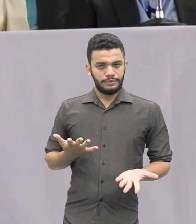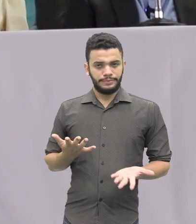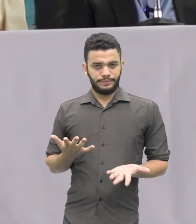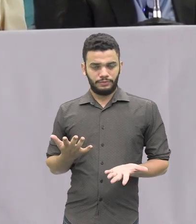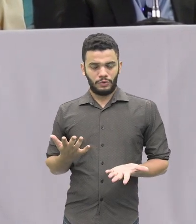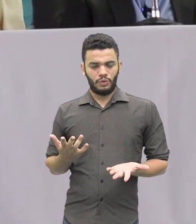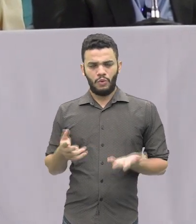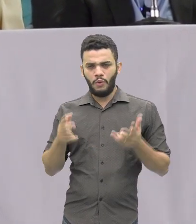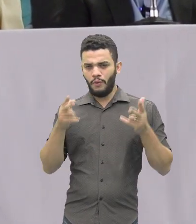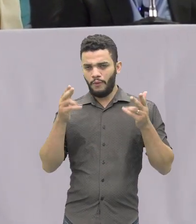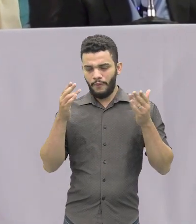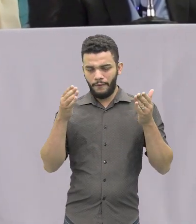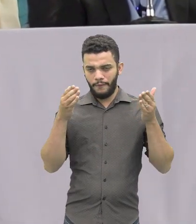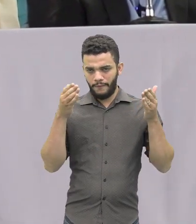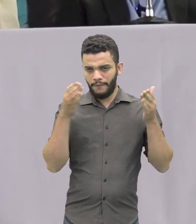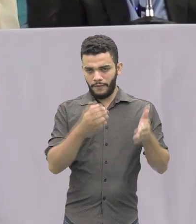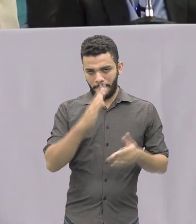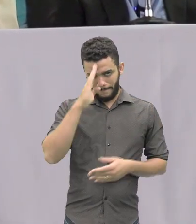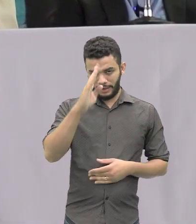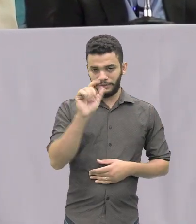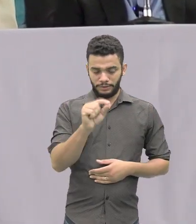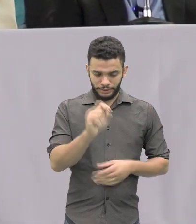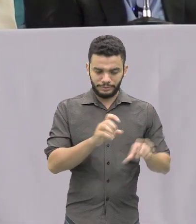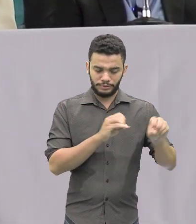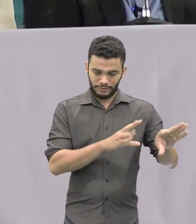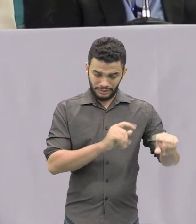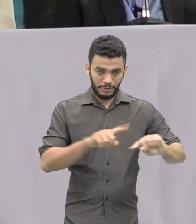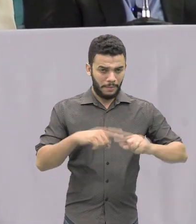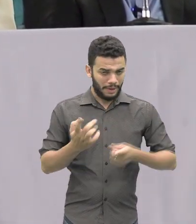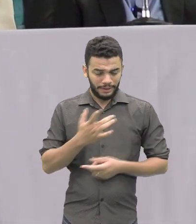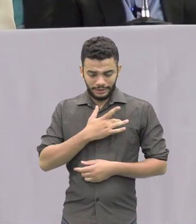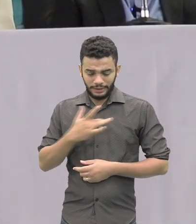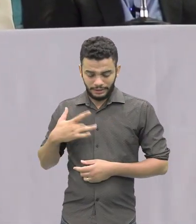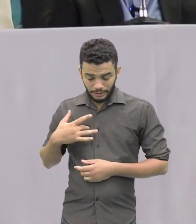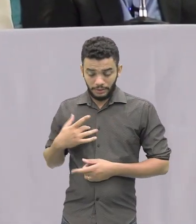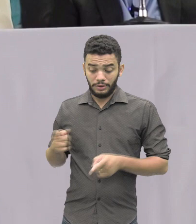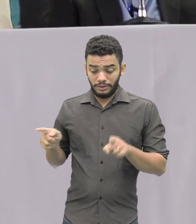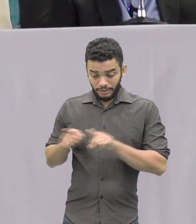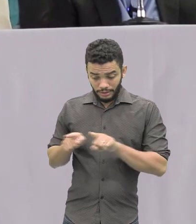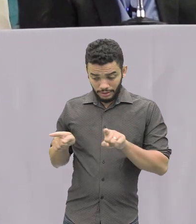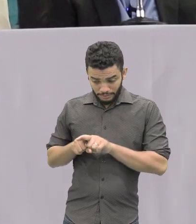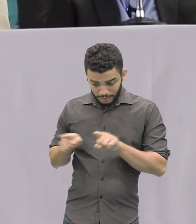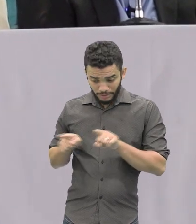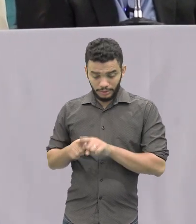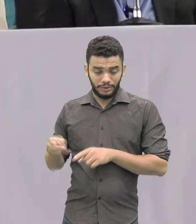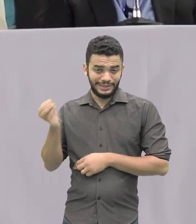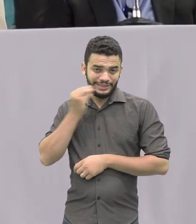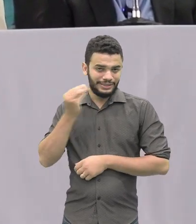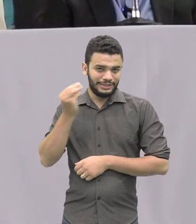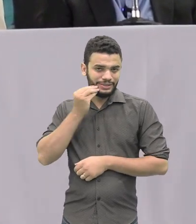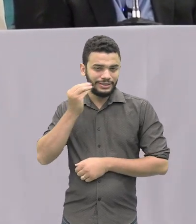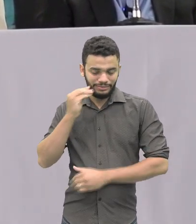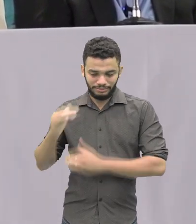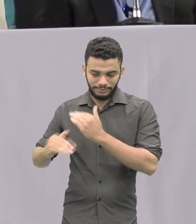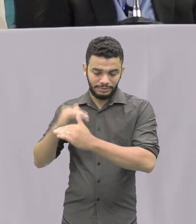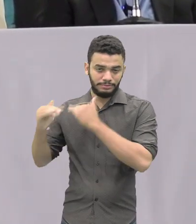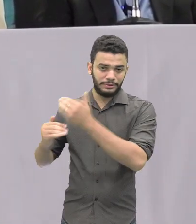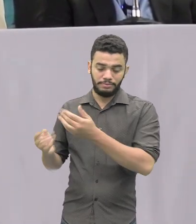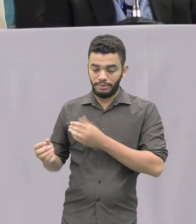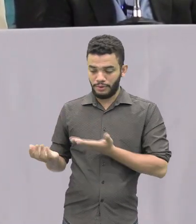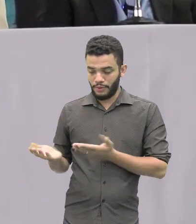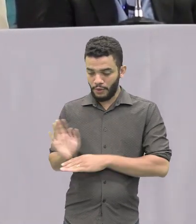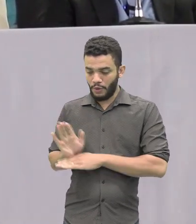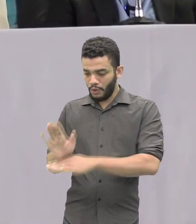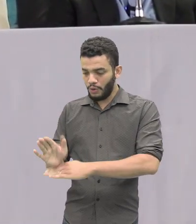é especificamente da Saúde eu tenho que destacar que a gente tem feito melhoras buscas cada vez mais de